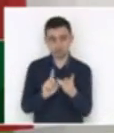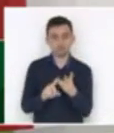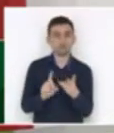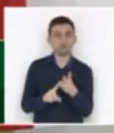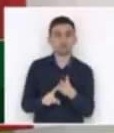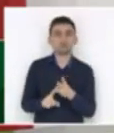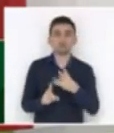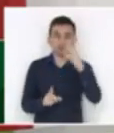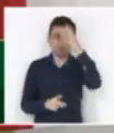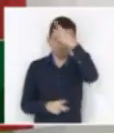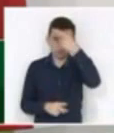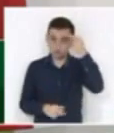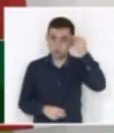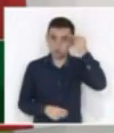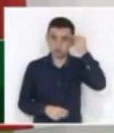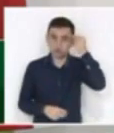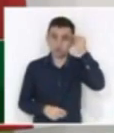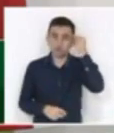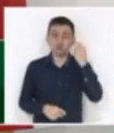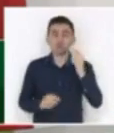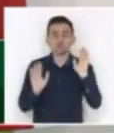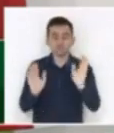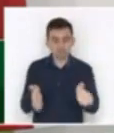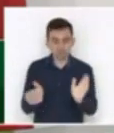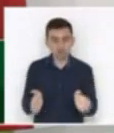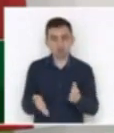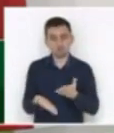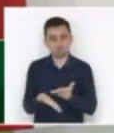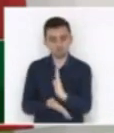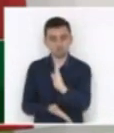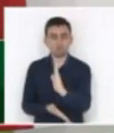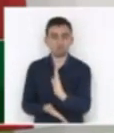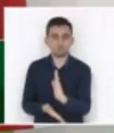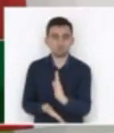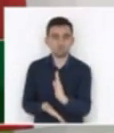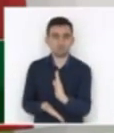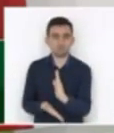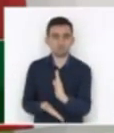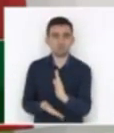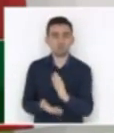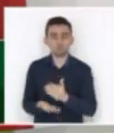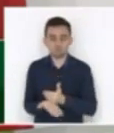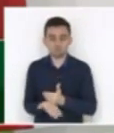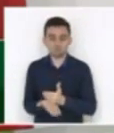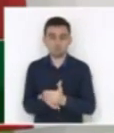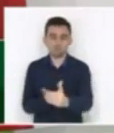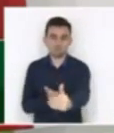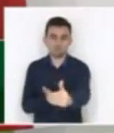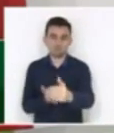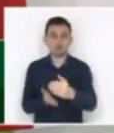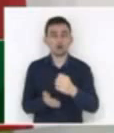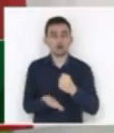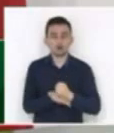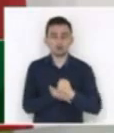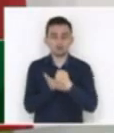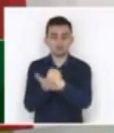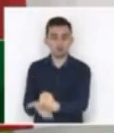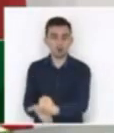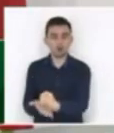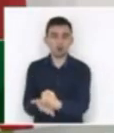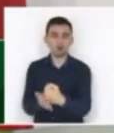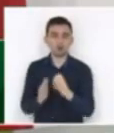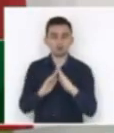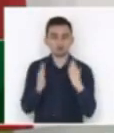deputada Dirce, já aprovamos aqui nesta casa e começaremos com o apoio da Escola do